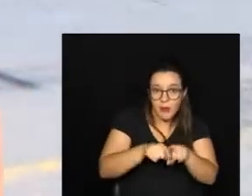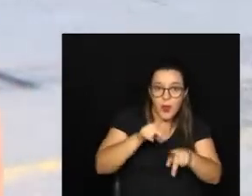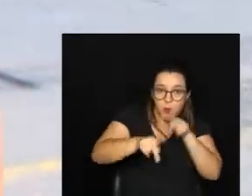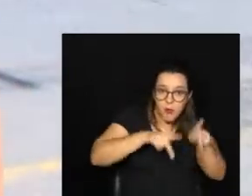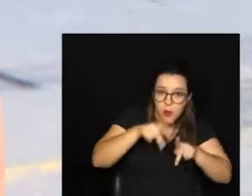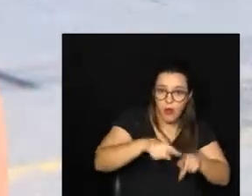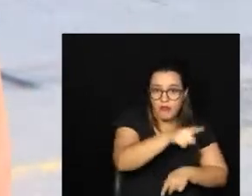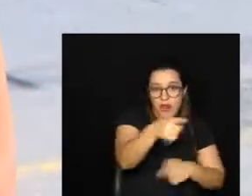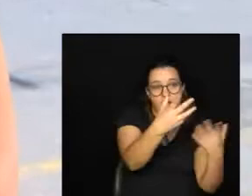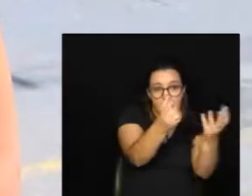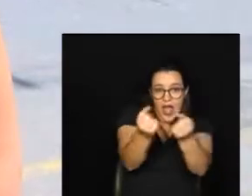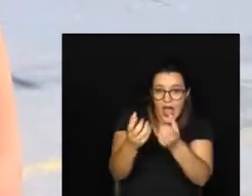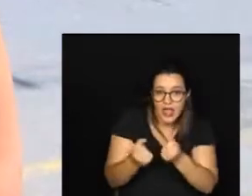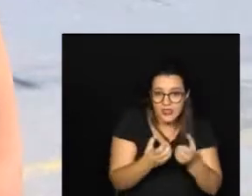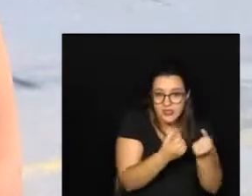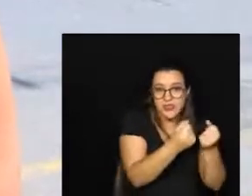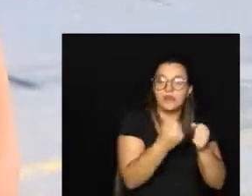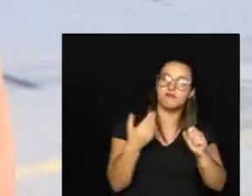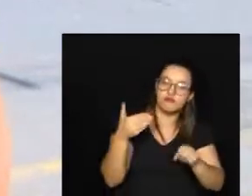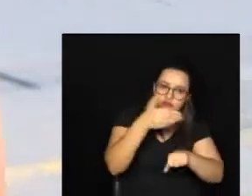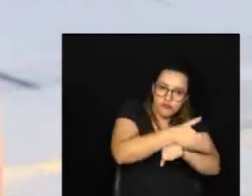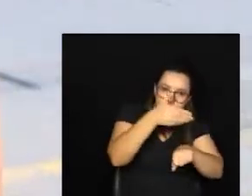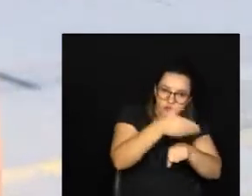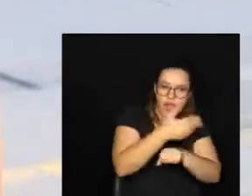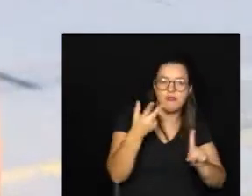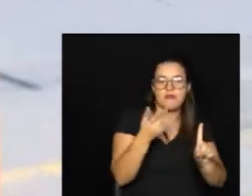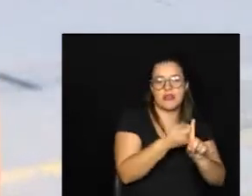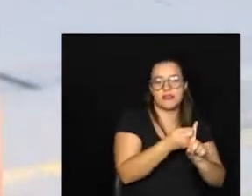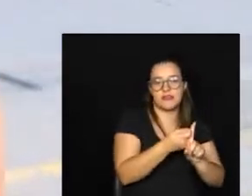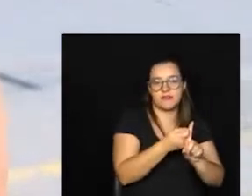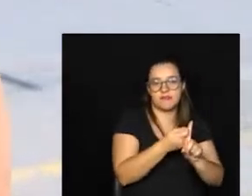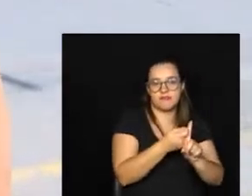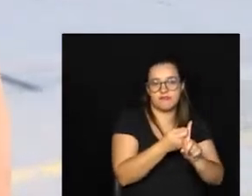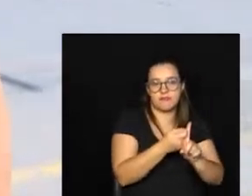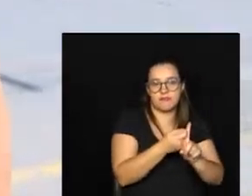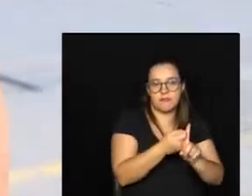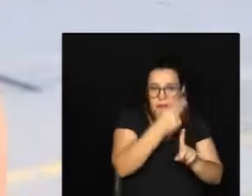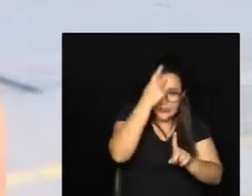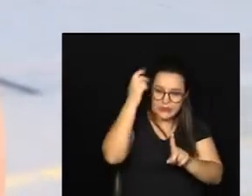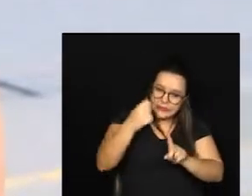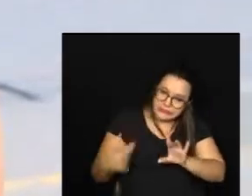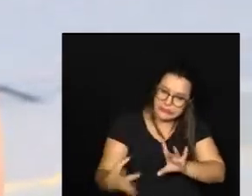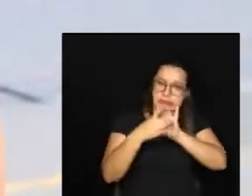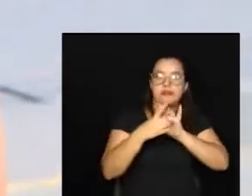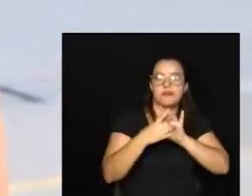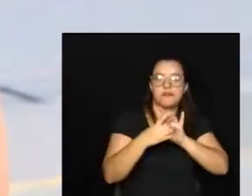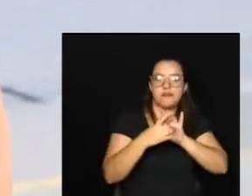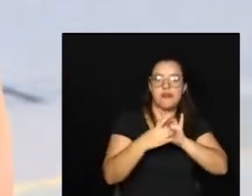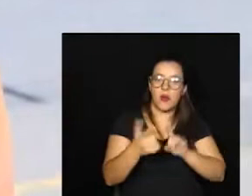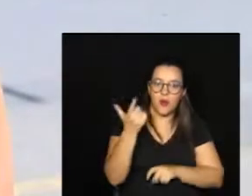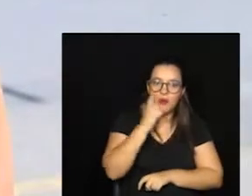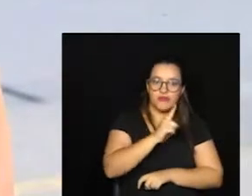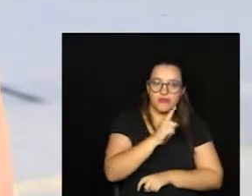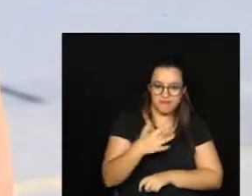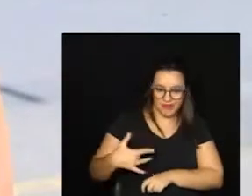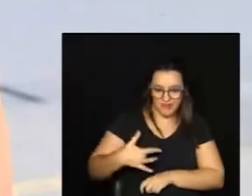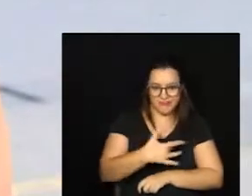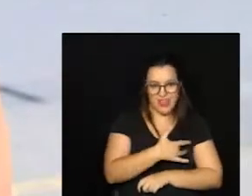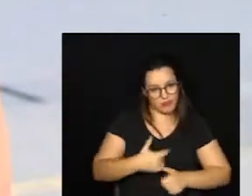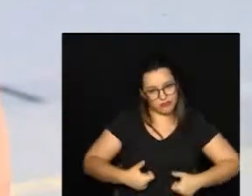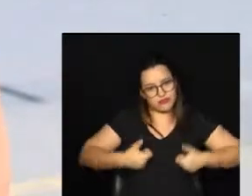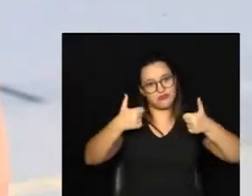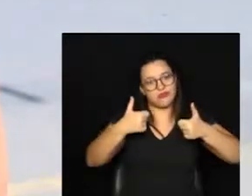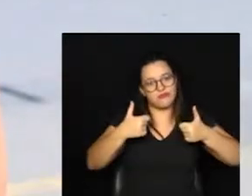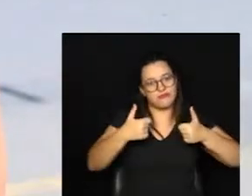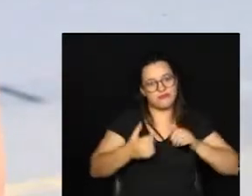população ao aderir à campanha de vacinação. Todo mundo tem que estar envolvido para ter o resultado bom conjuntamente. Exatamente.